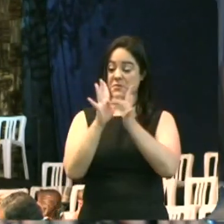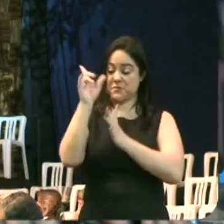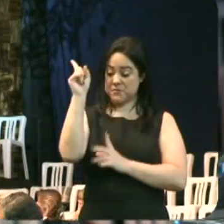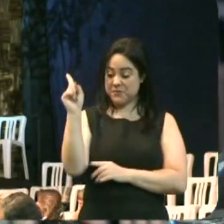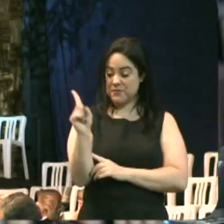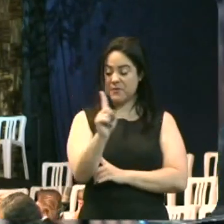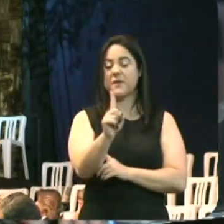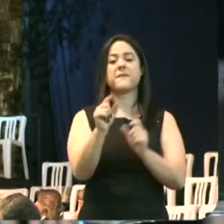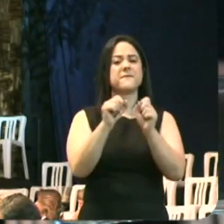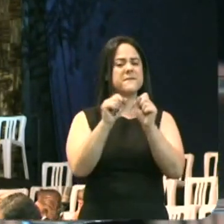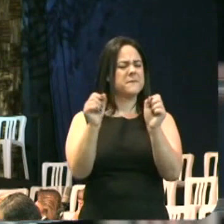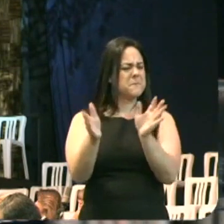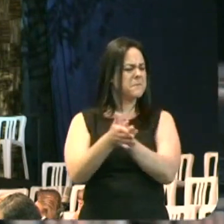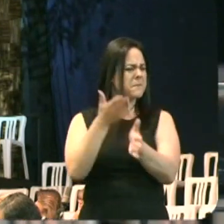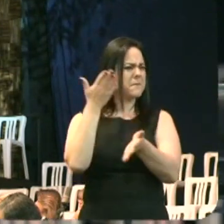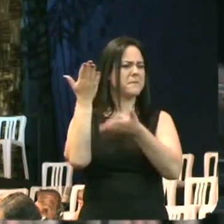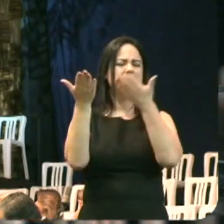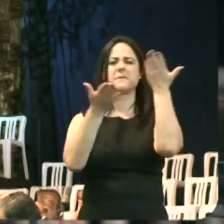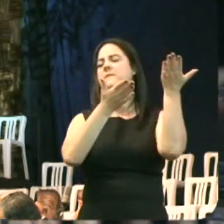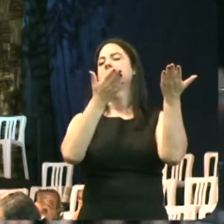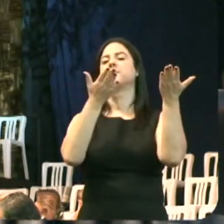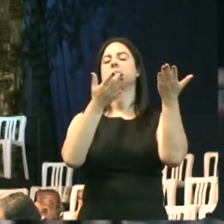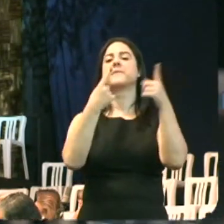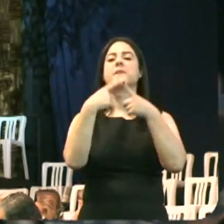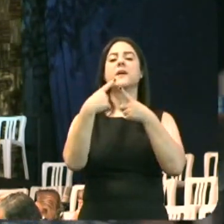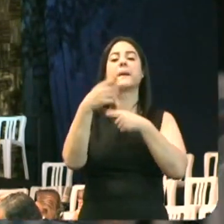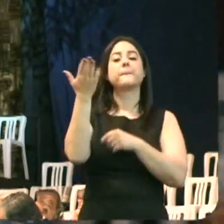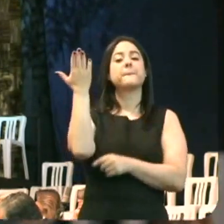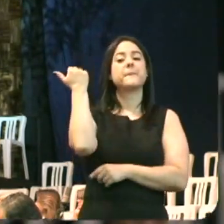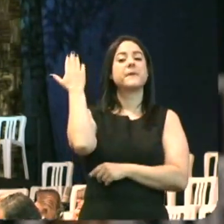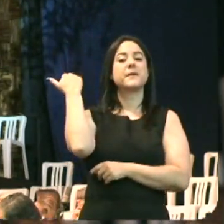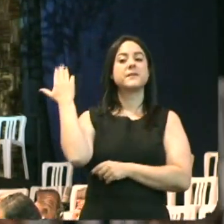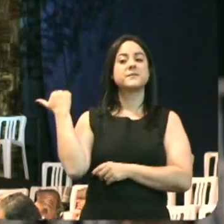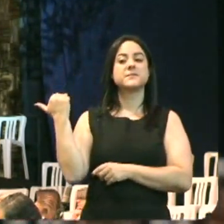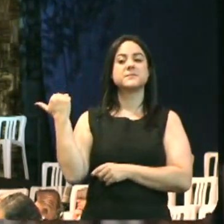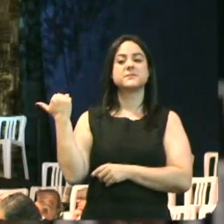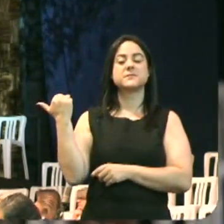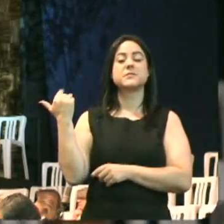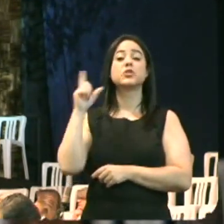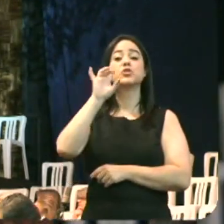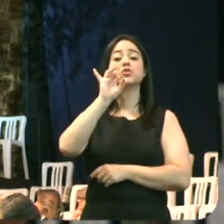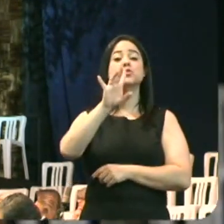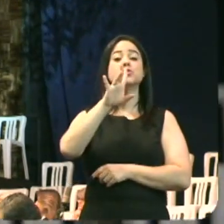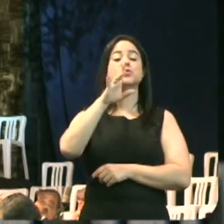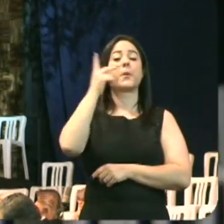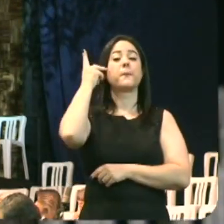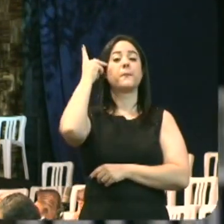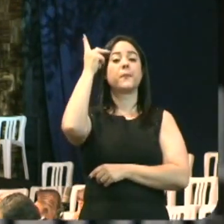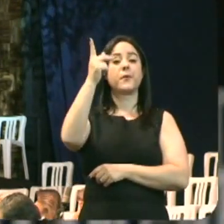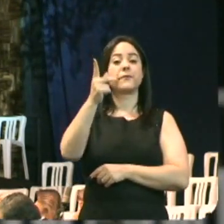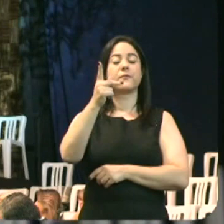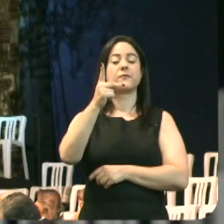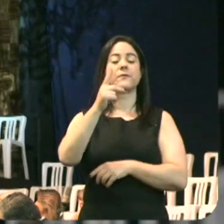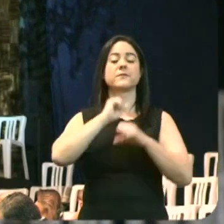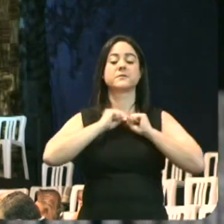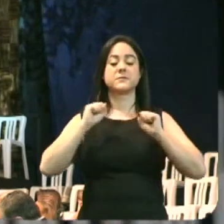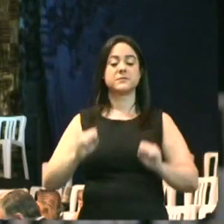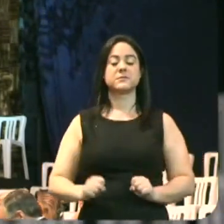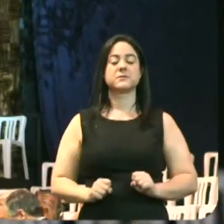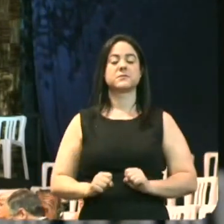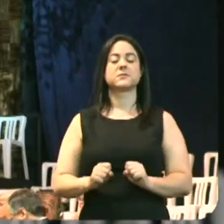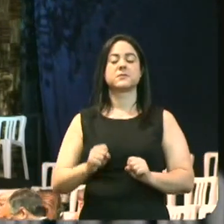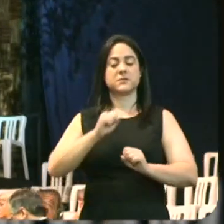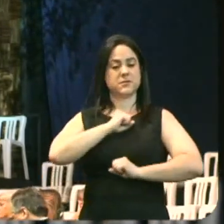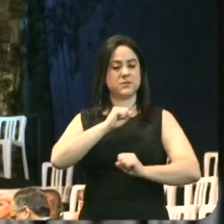algo extraordinário. Antigamente, só o profeta, o sacerdote e o rei podiam